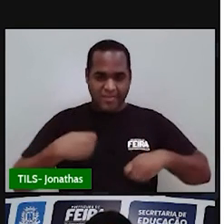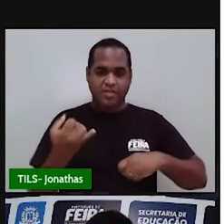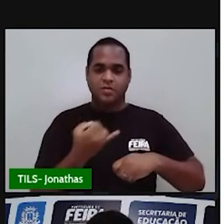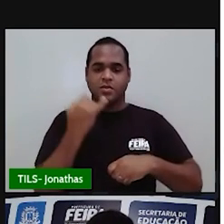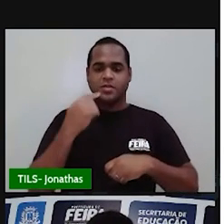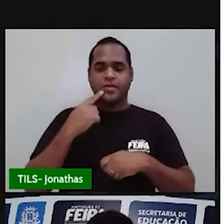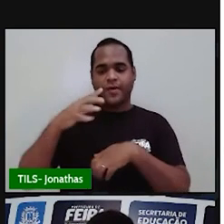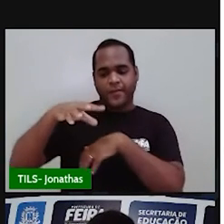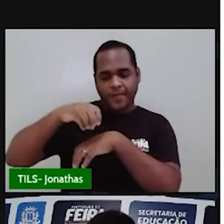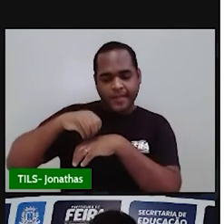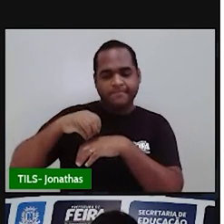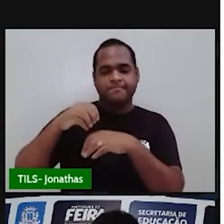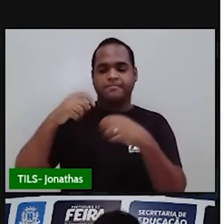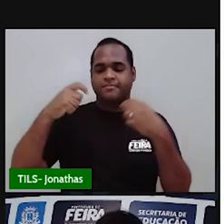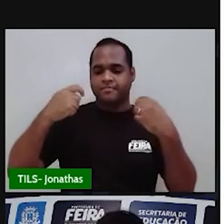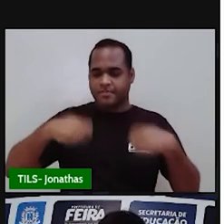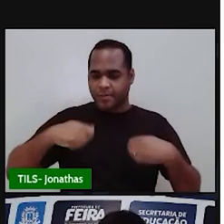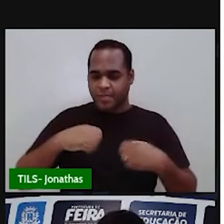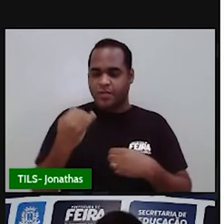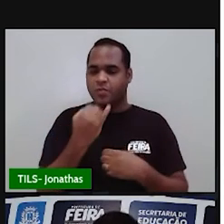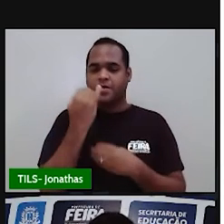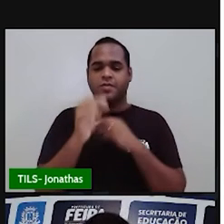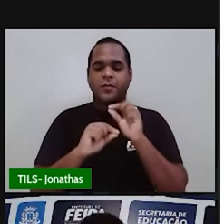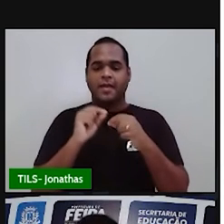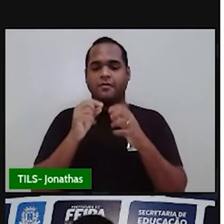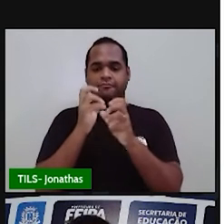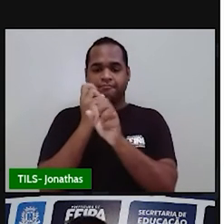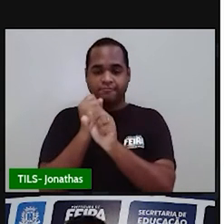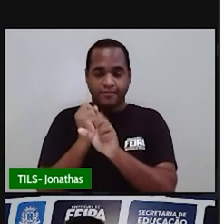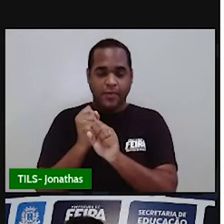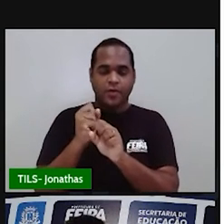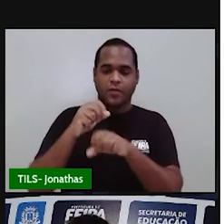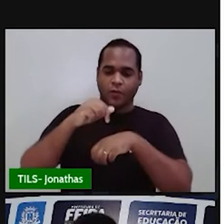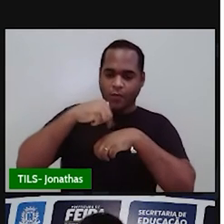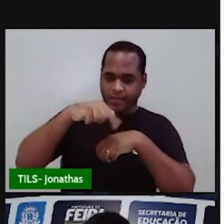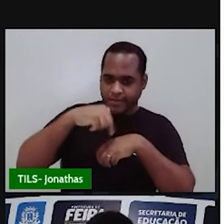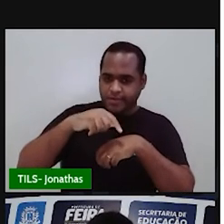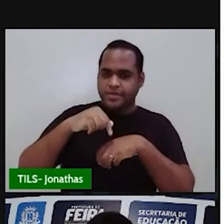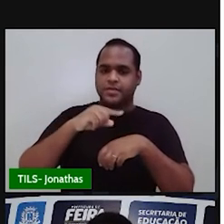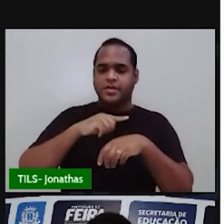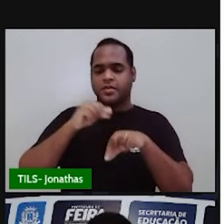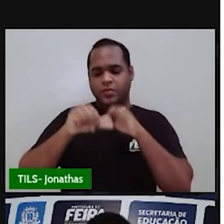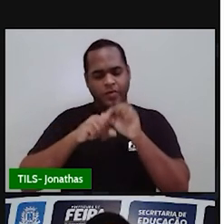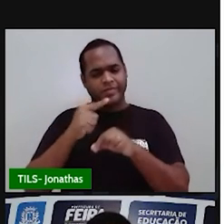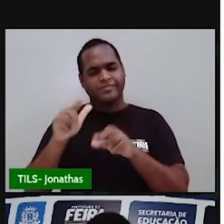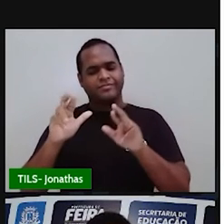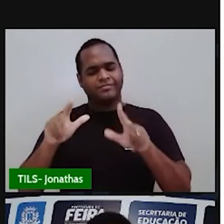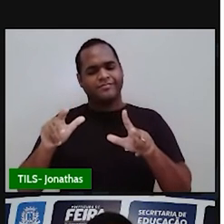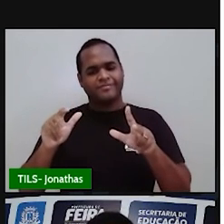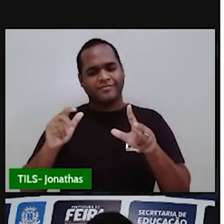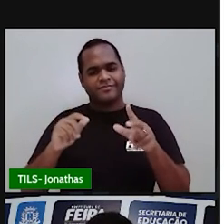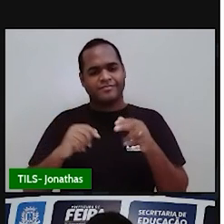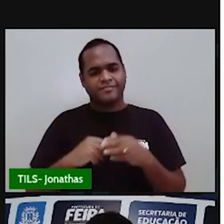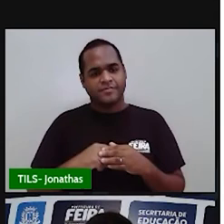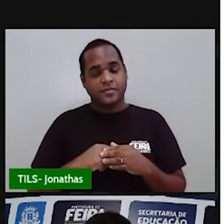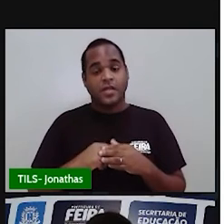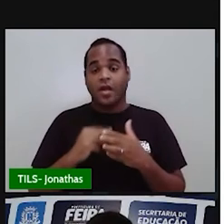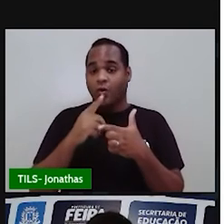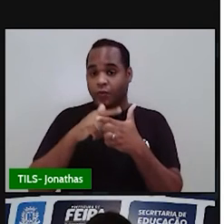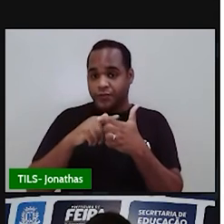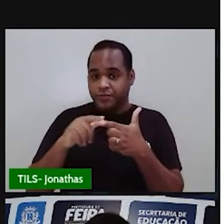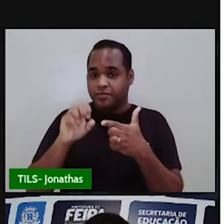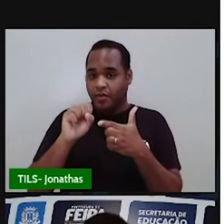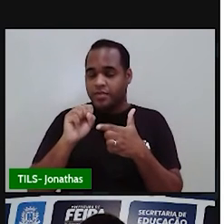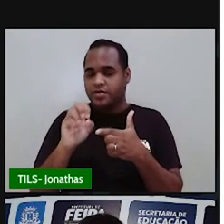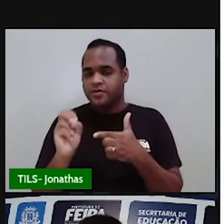o consumo de watts-hora e mudar para kilowatts-hora, é só você dividir o valor que você